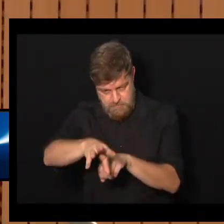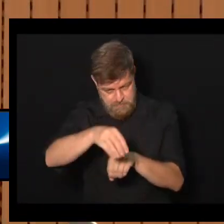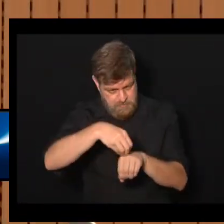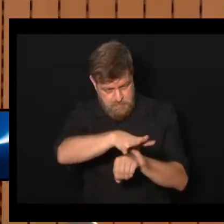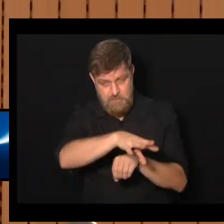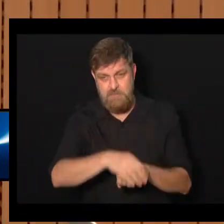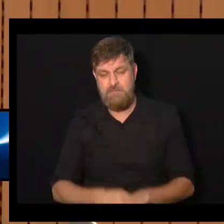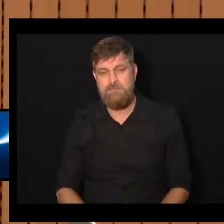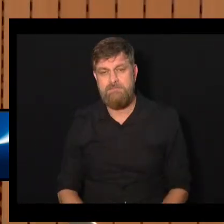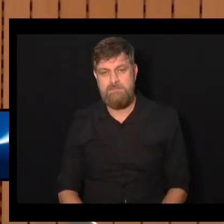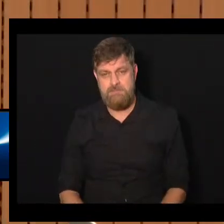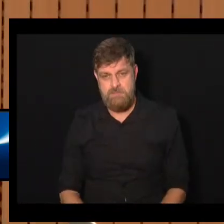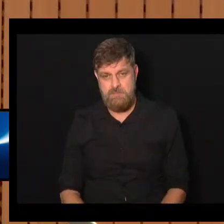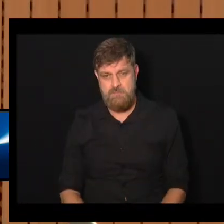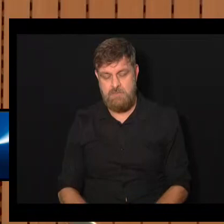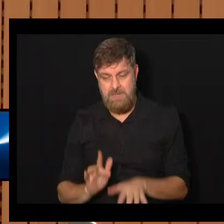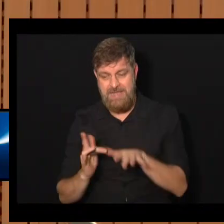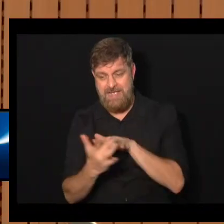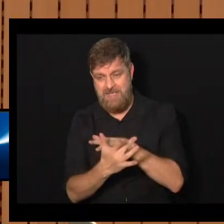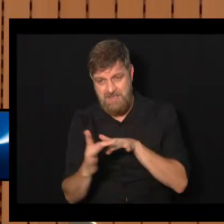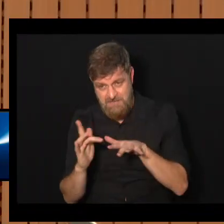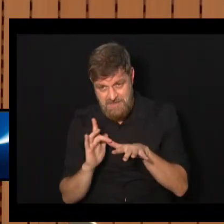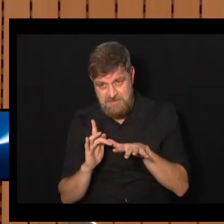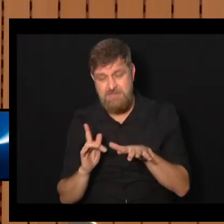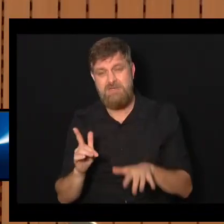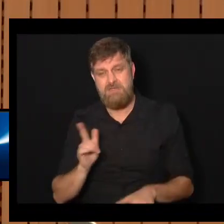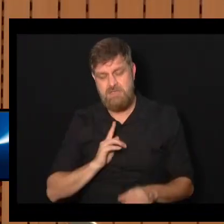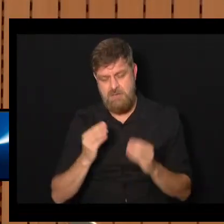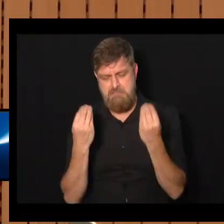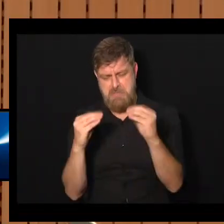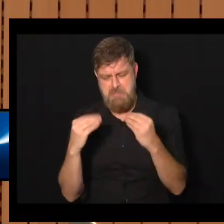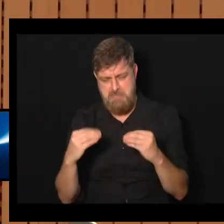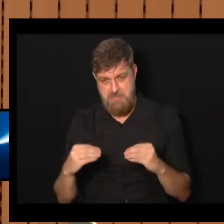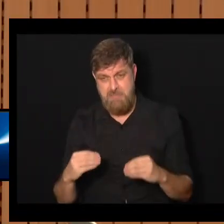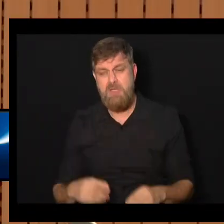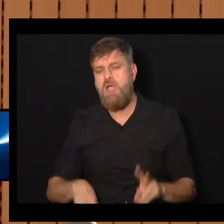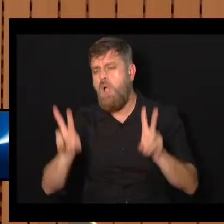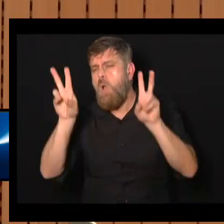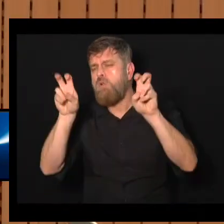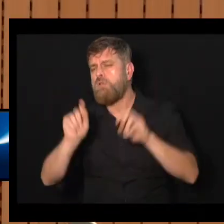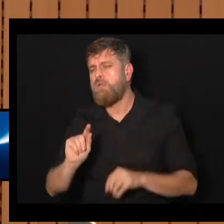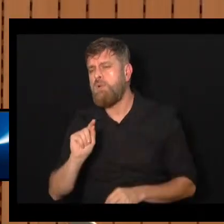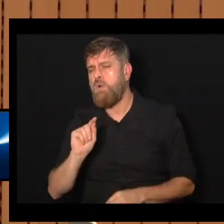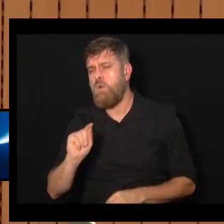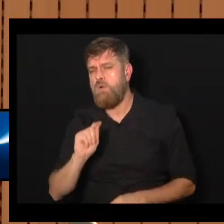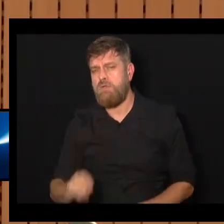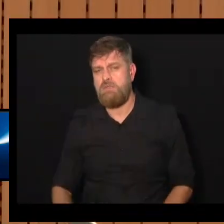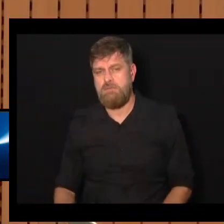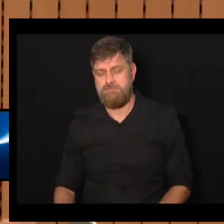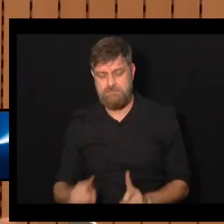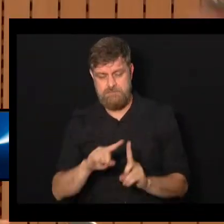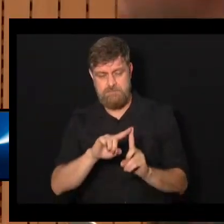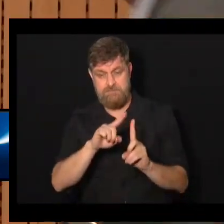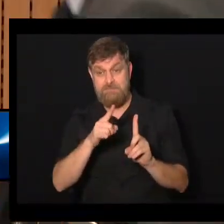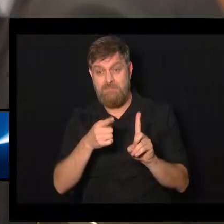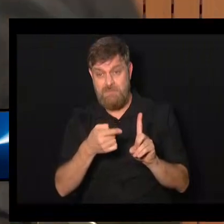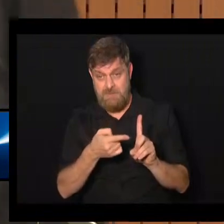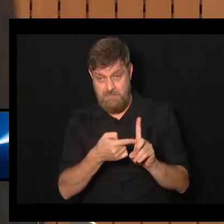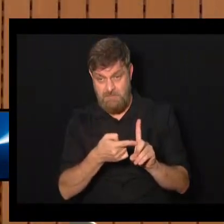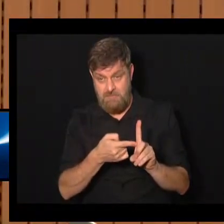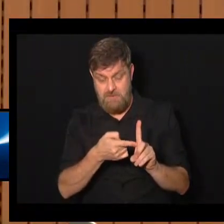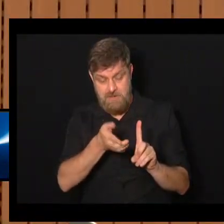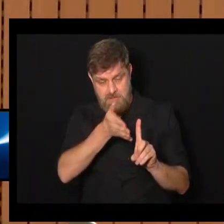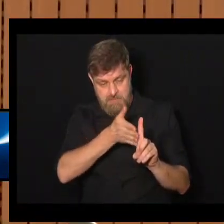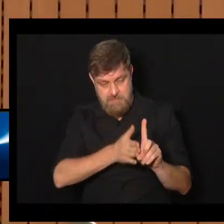gravação nas nossas redes sociais. E o tema dessa reunião foi maternidade e direitos